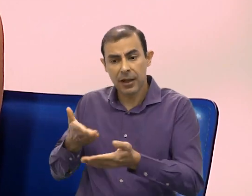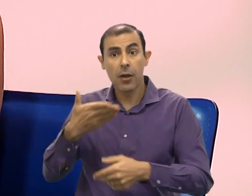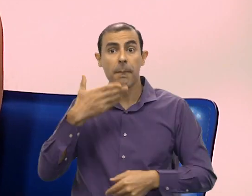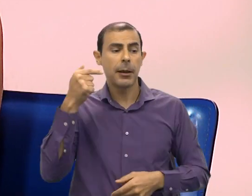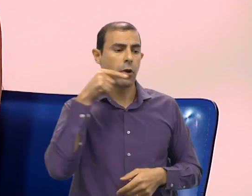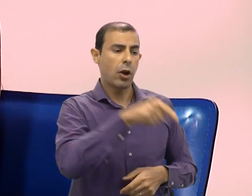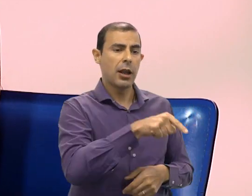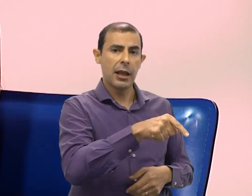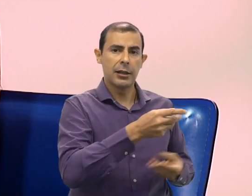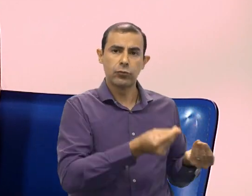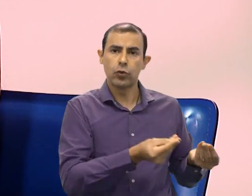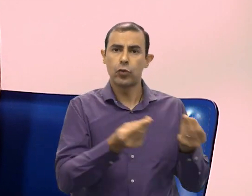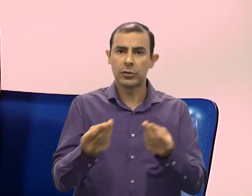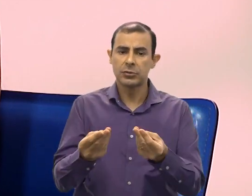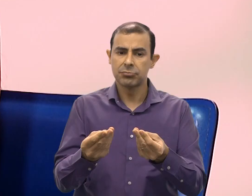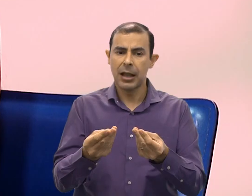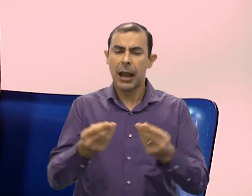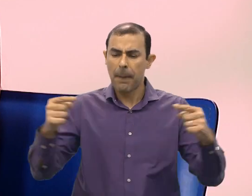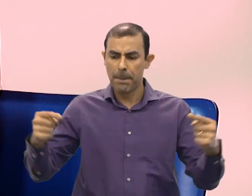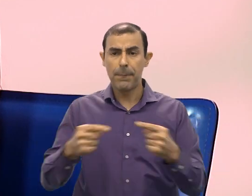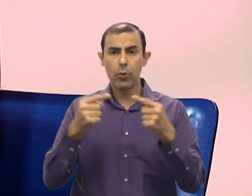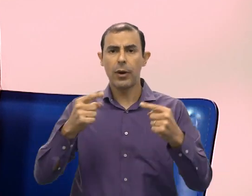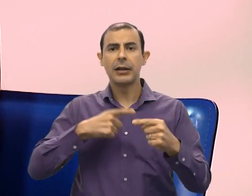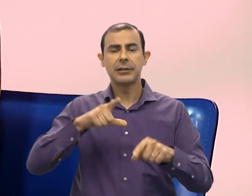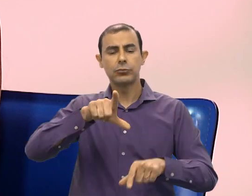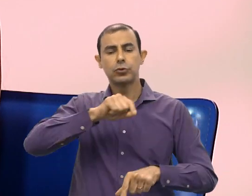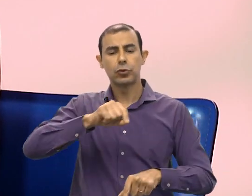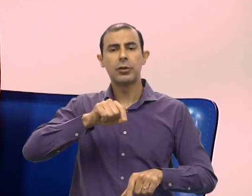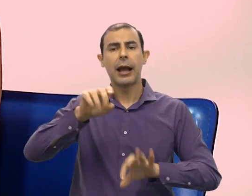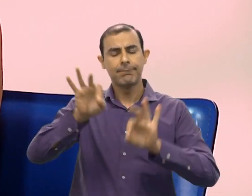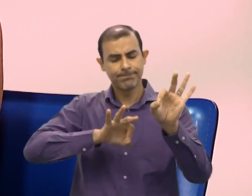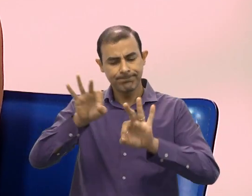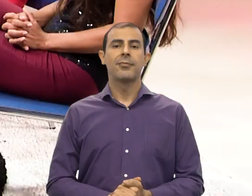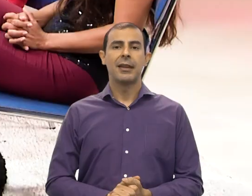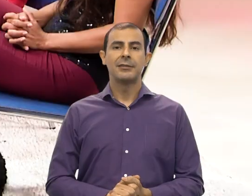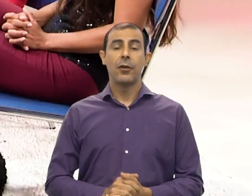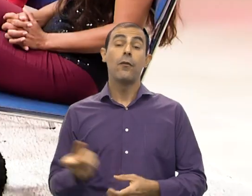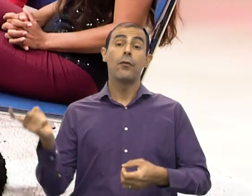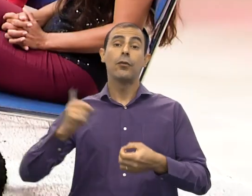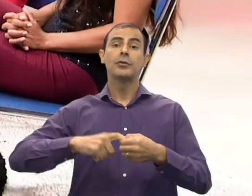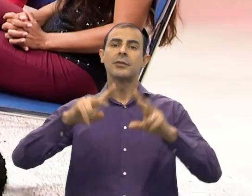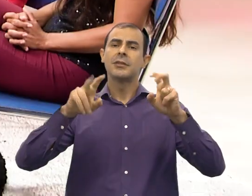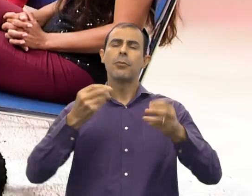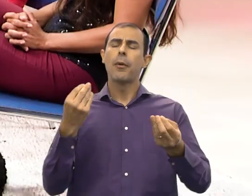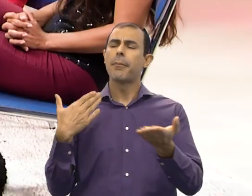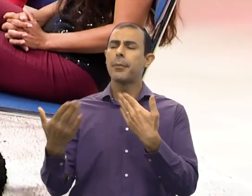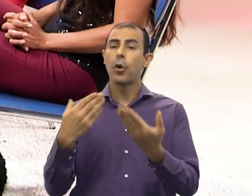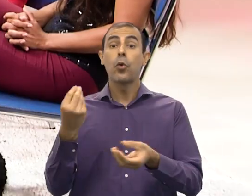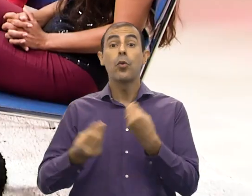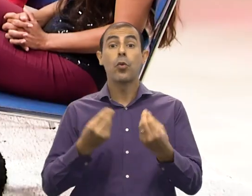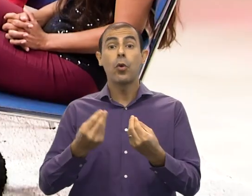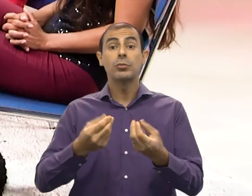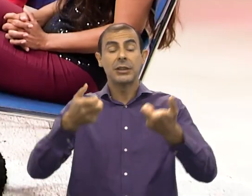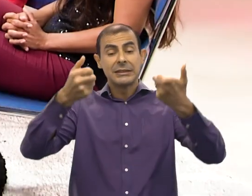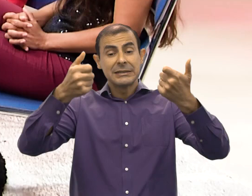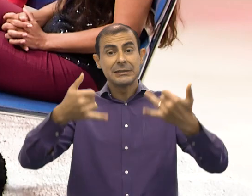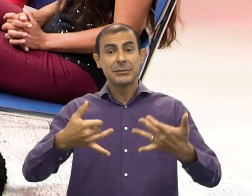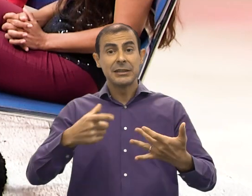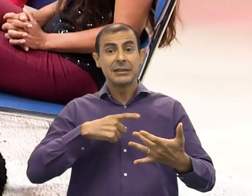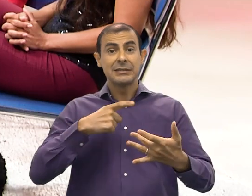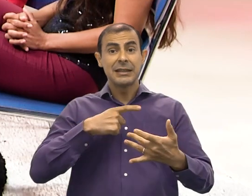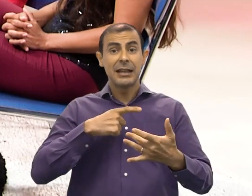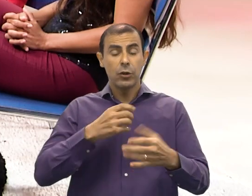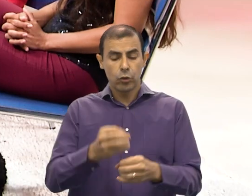para o paciente, o que é melhor para o doador, a doação é escolhida e realizada. Como é feita essa doação da medula, que o paciente